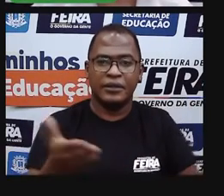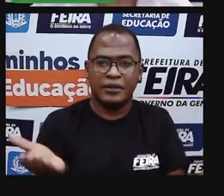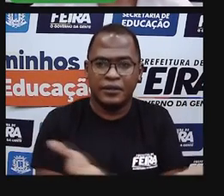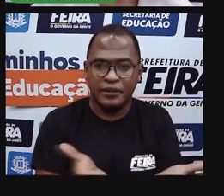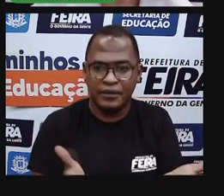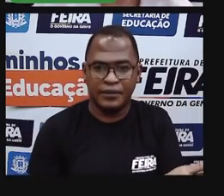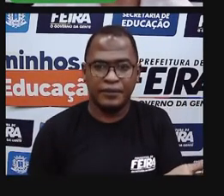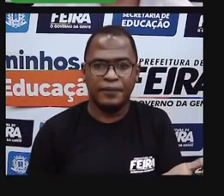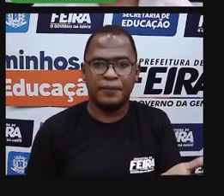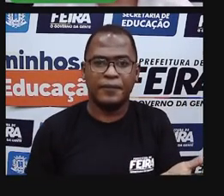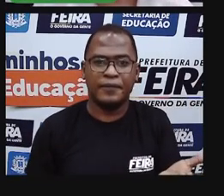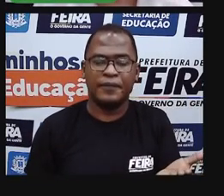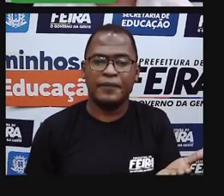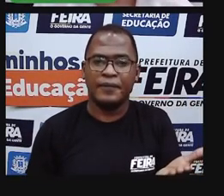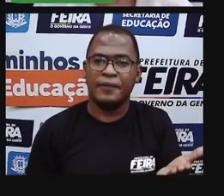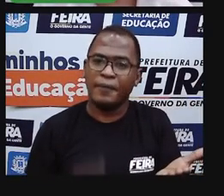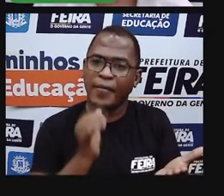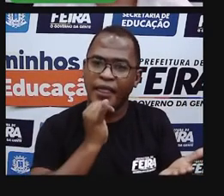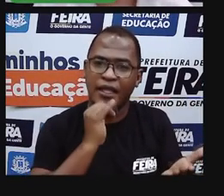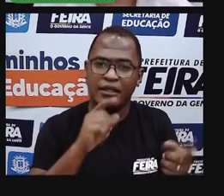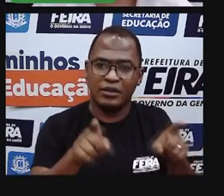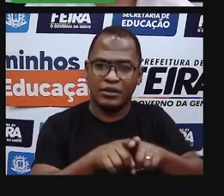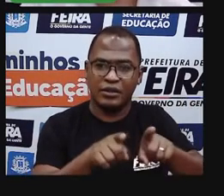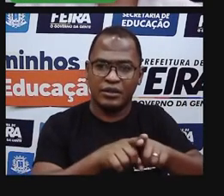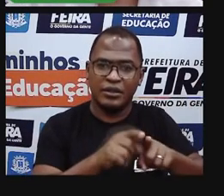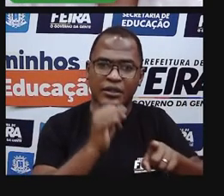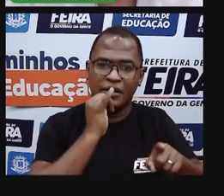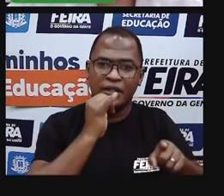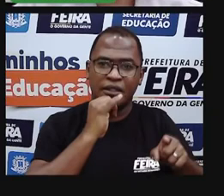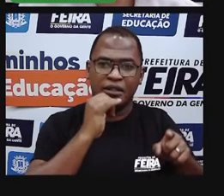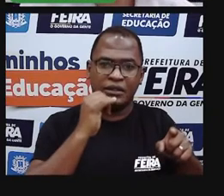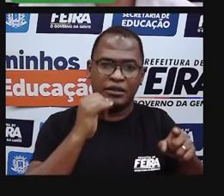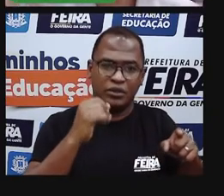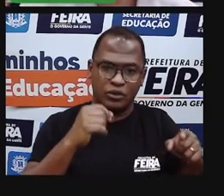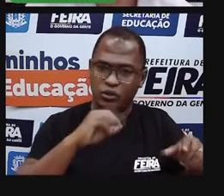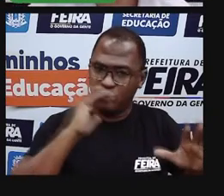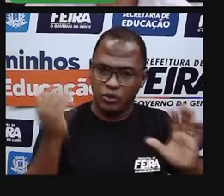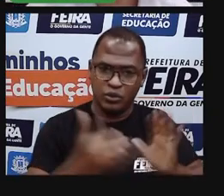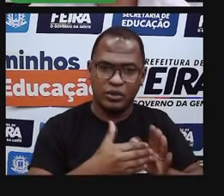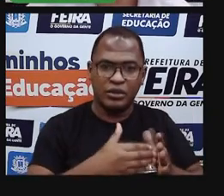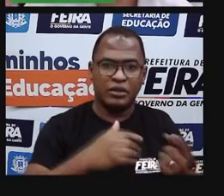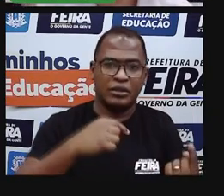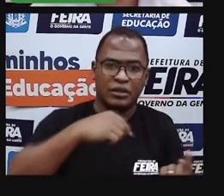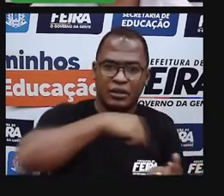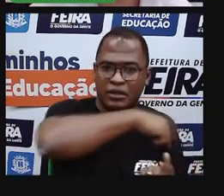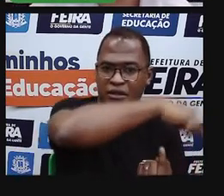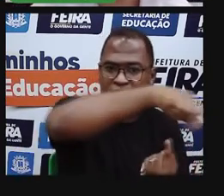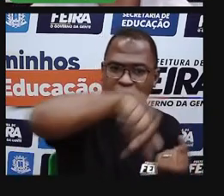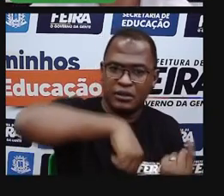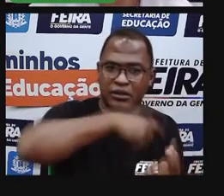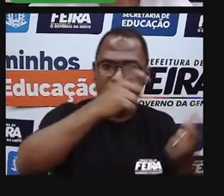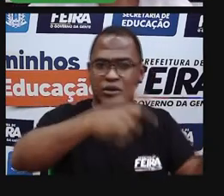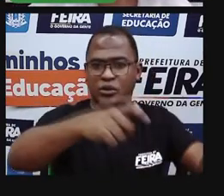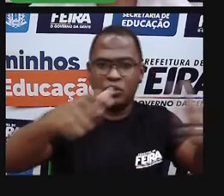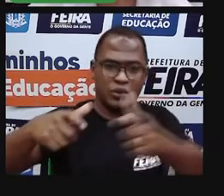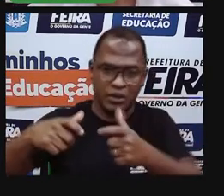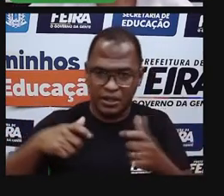condomínios, indústrias, comércios, praças, ou seja, tudo que está em torno dele que faz parte da constituição daquele local.